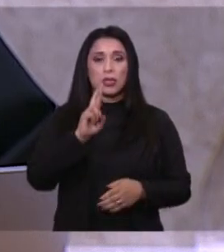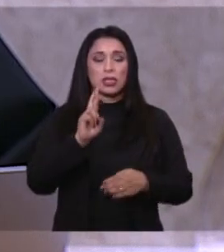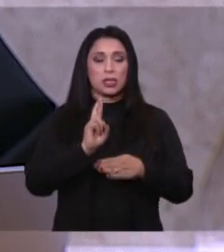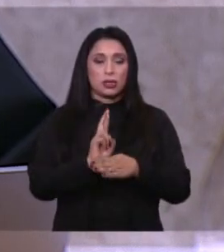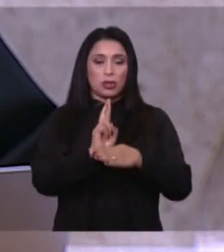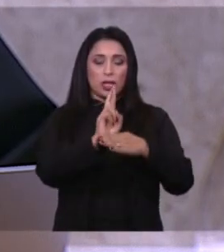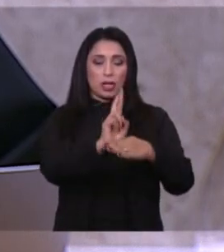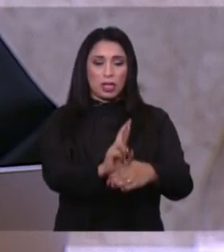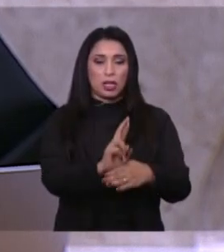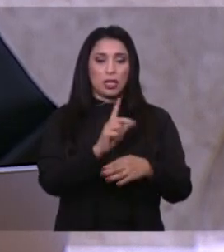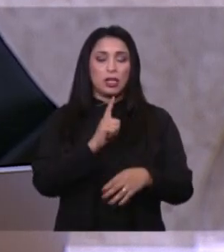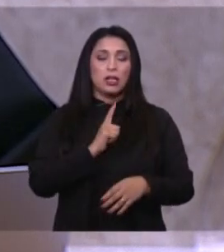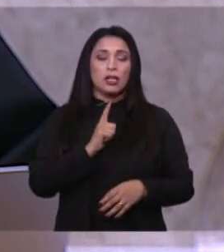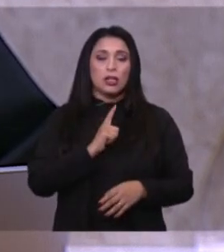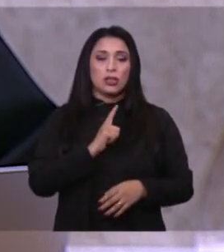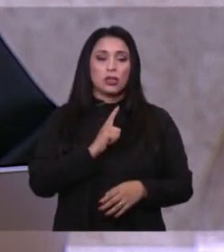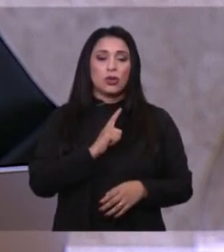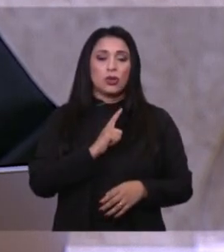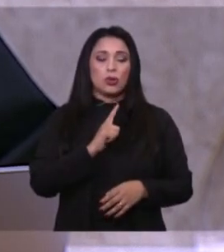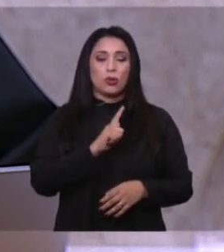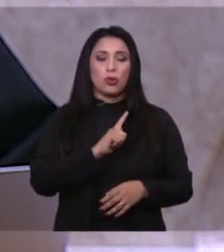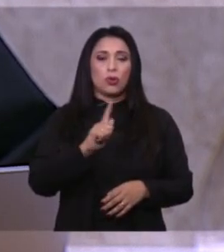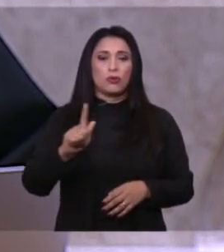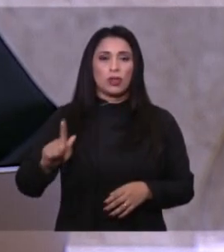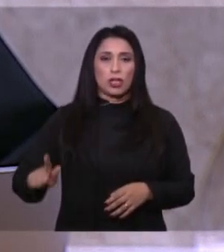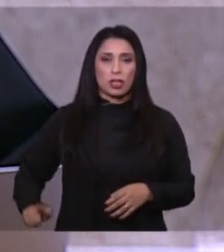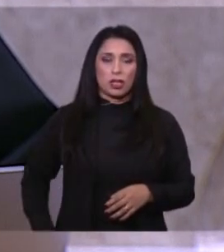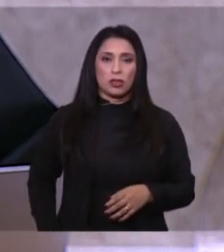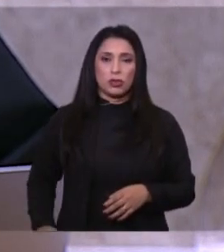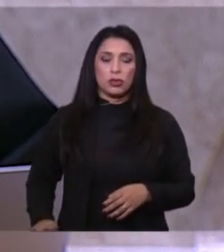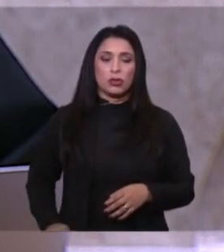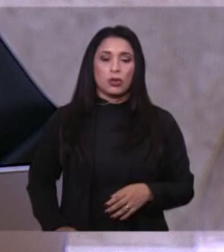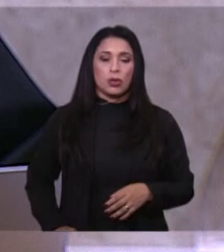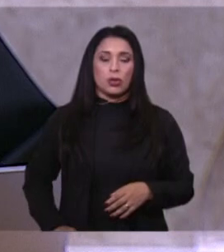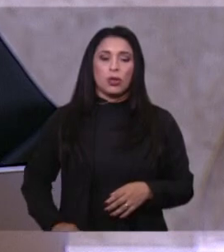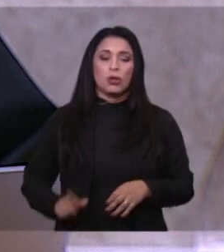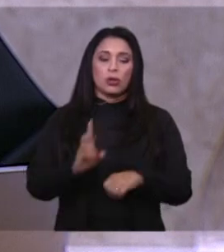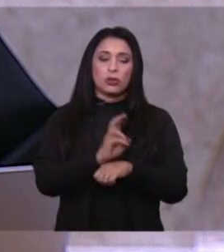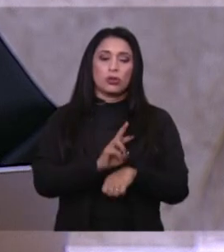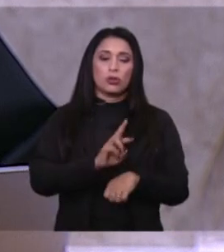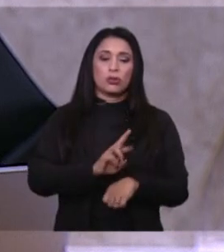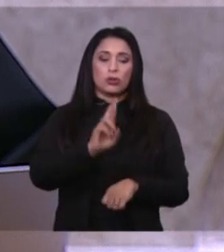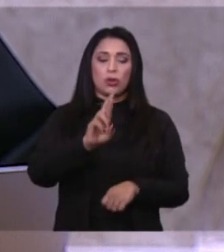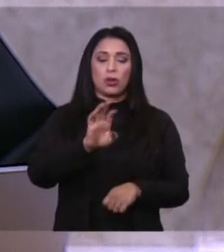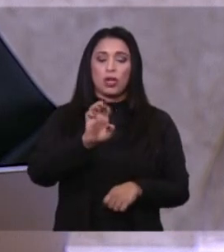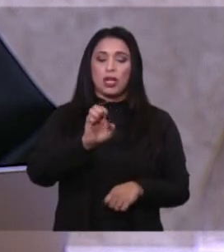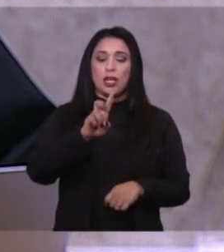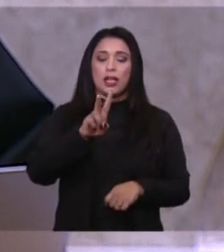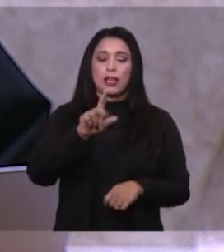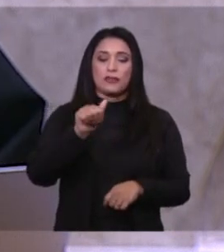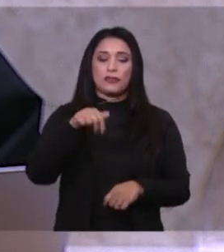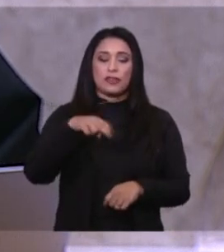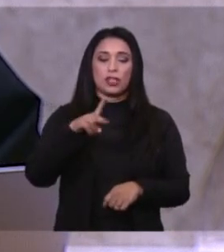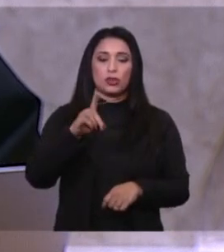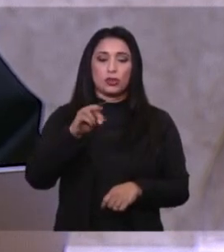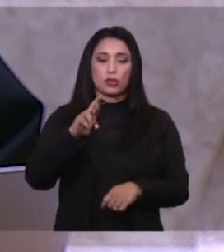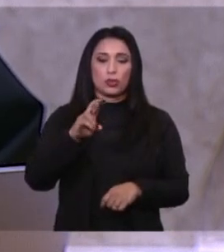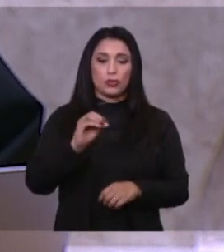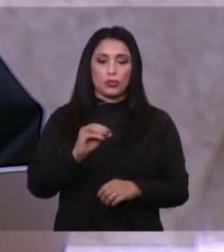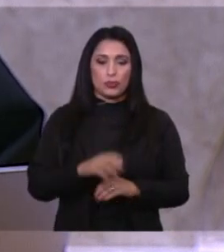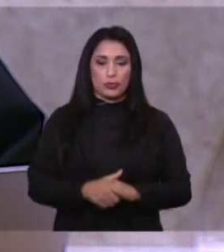do estado de Alagoas, o doutor Evandro Pires de Lemos Júnior, que é procurador daquele